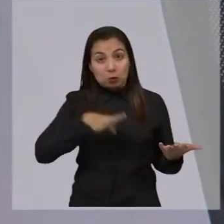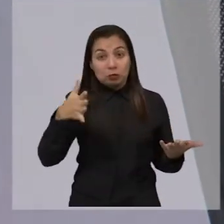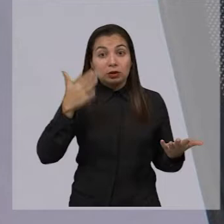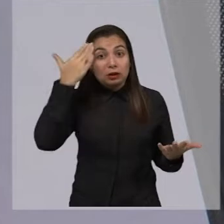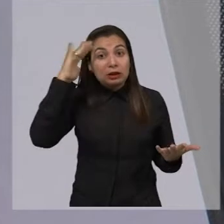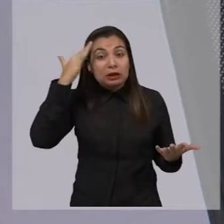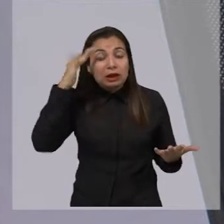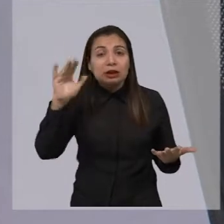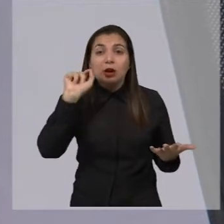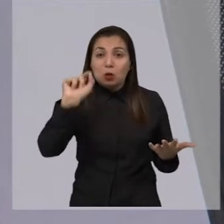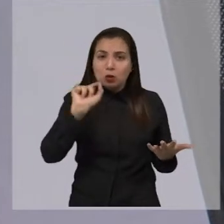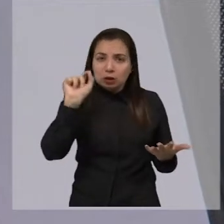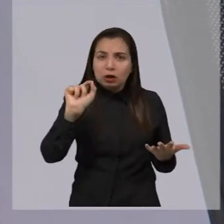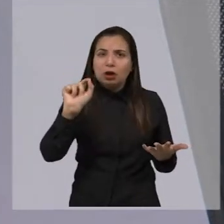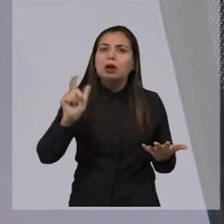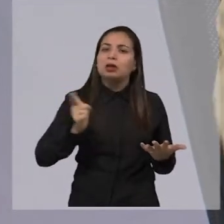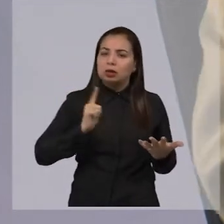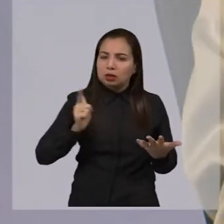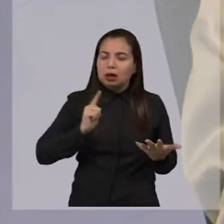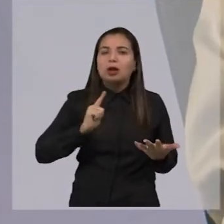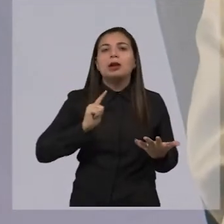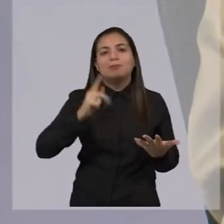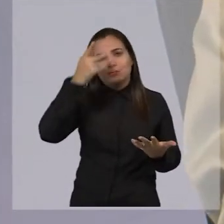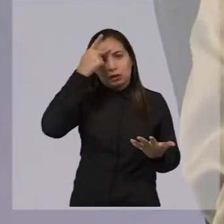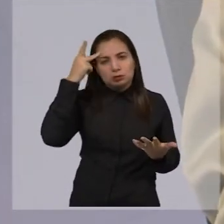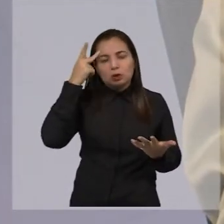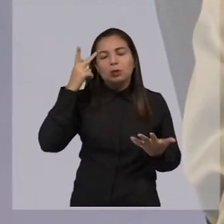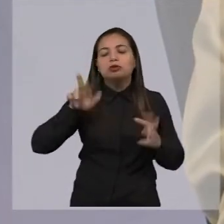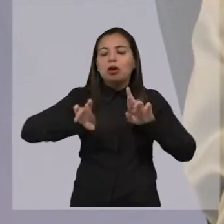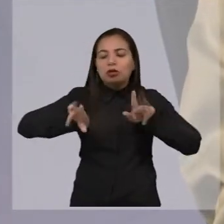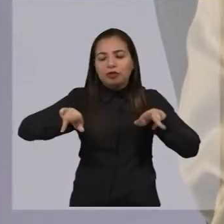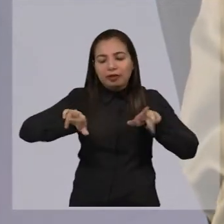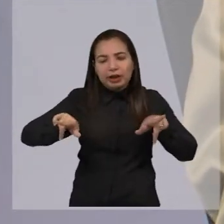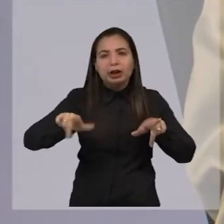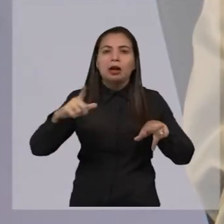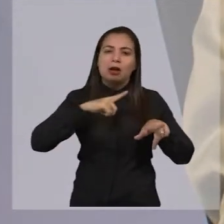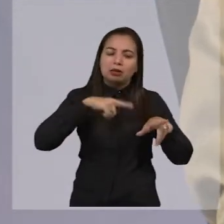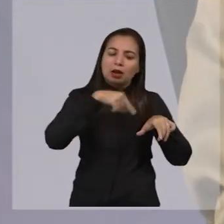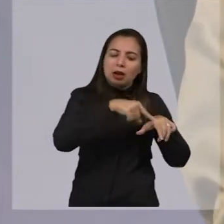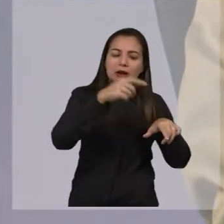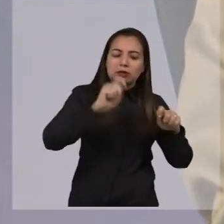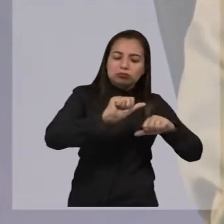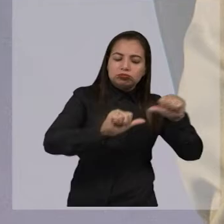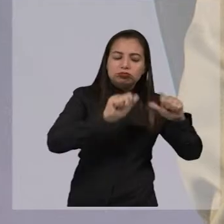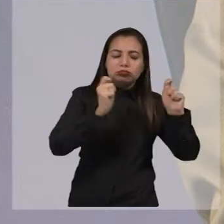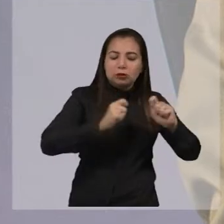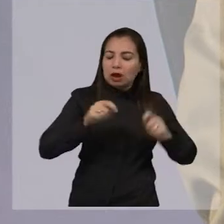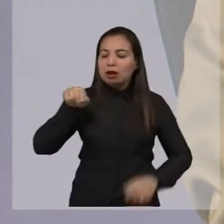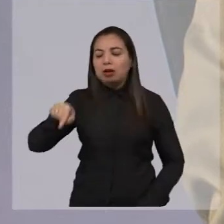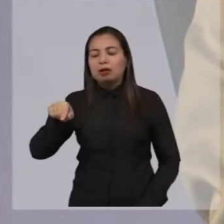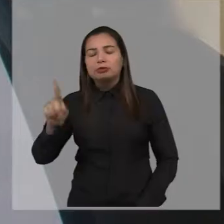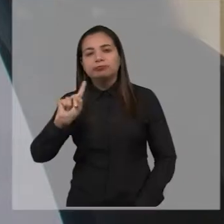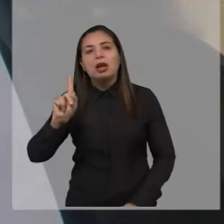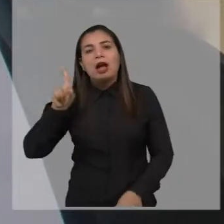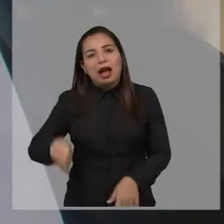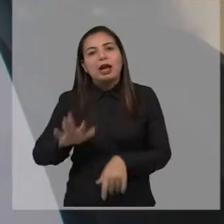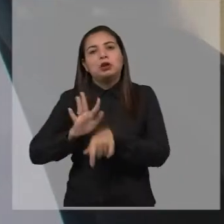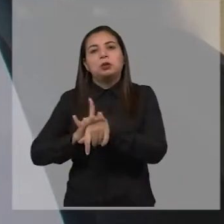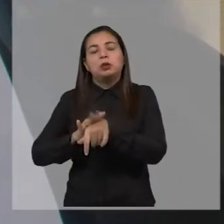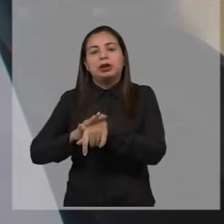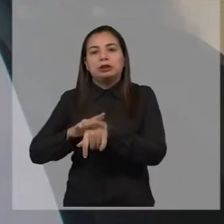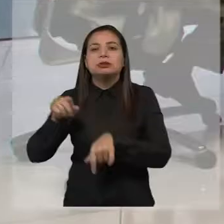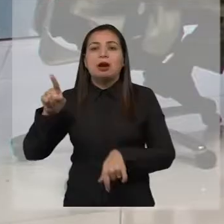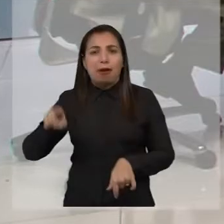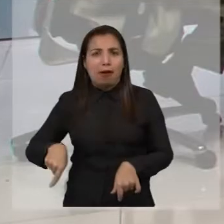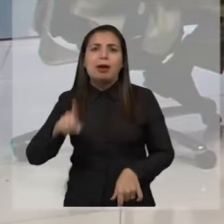entender que essas pessoas são realmente doentes, são sociopatas, né? É uma coisa um pouco mais complicada, mais agressiva. Sim, mas